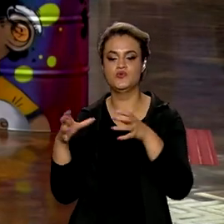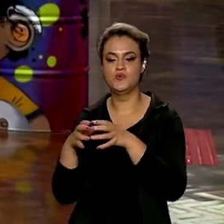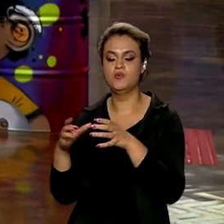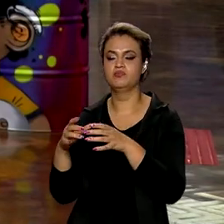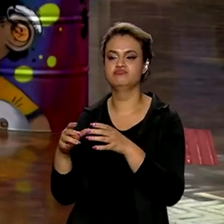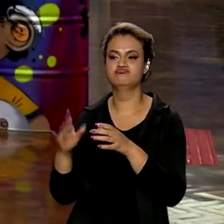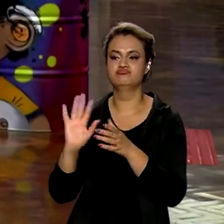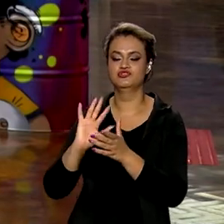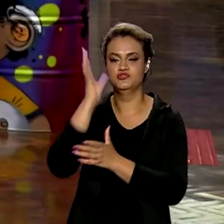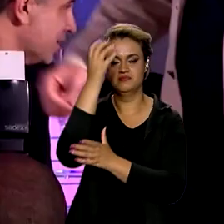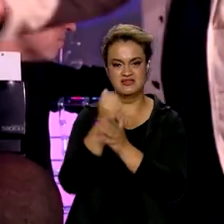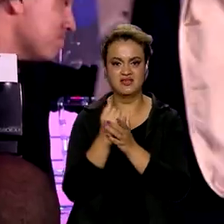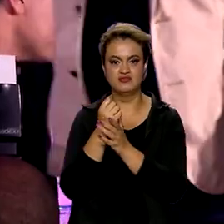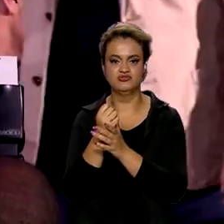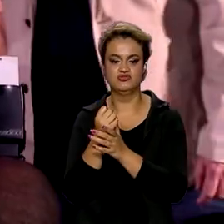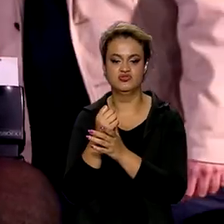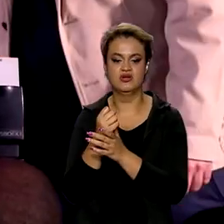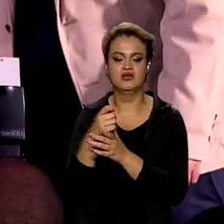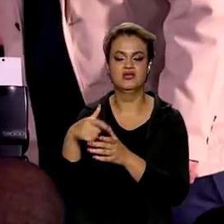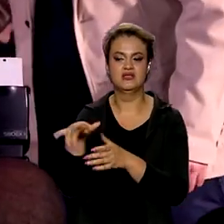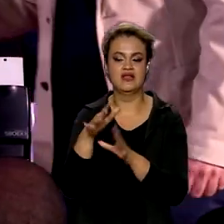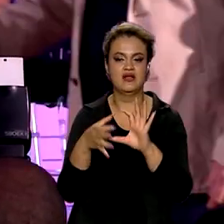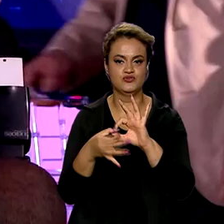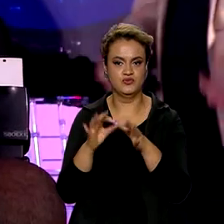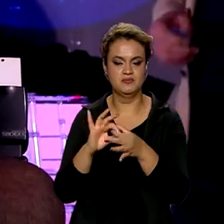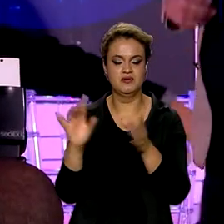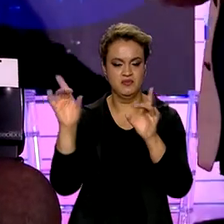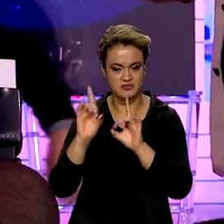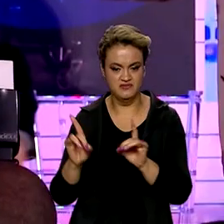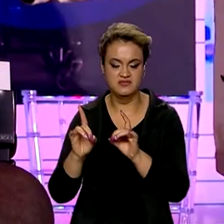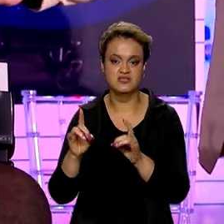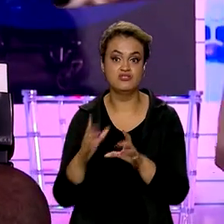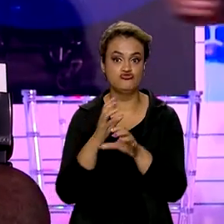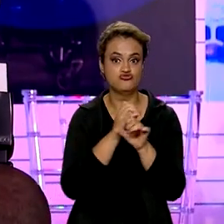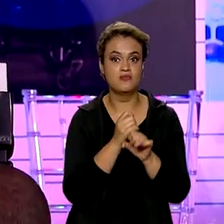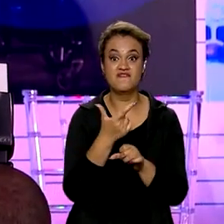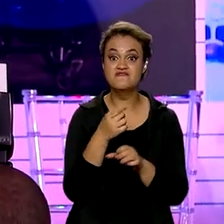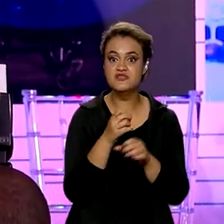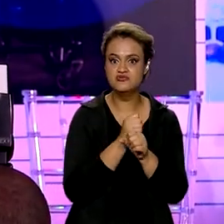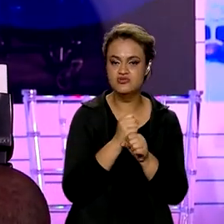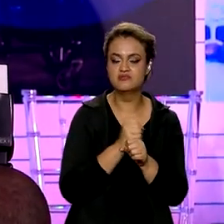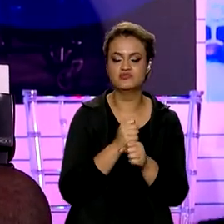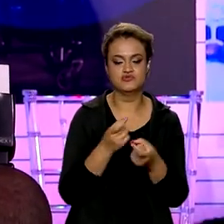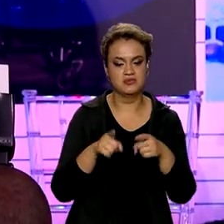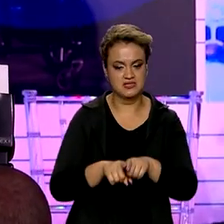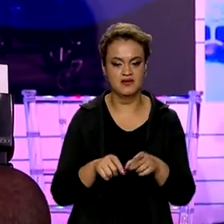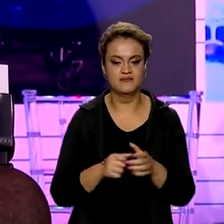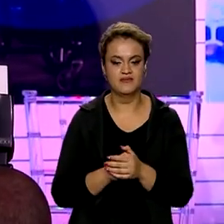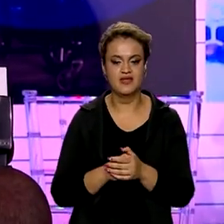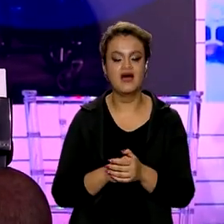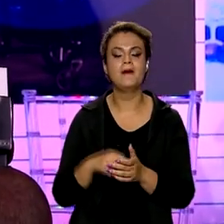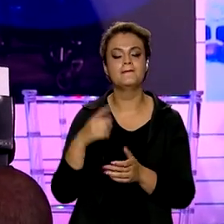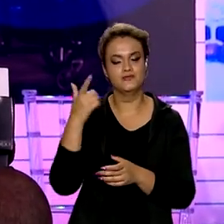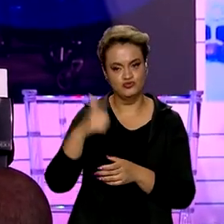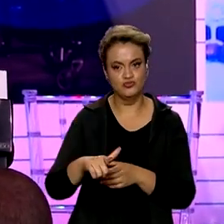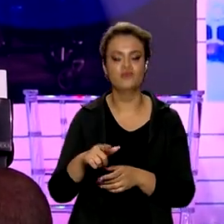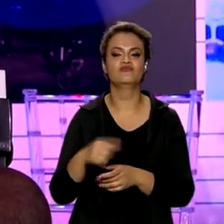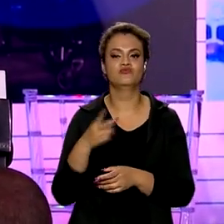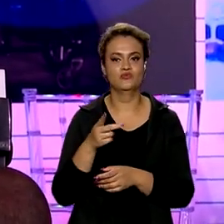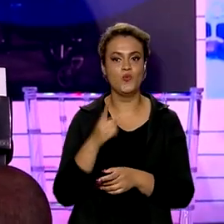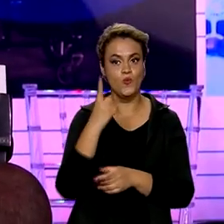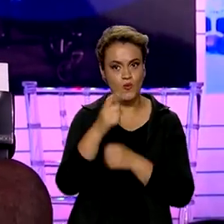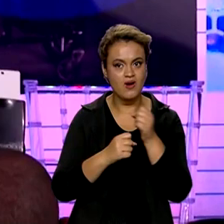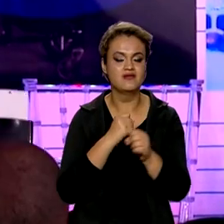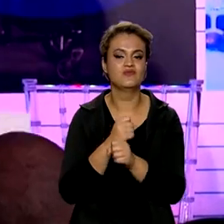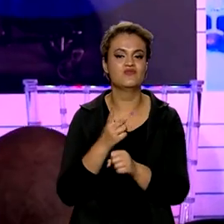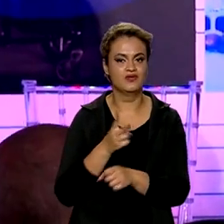completa 20 anos. E durante o evento, nesta tarde aqui em São Paulo, além da confirmação de mais um ano dessa parceria, com a